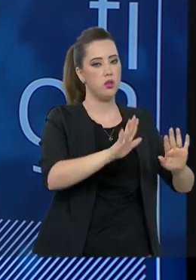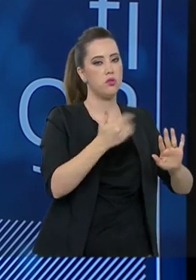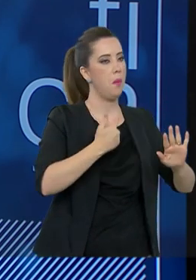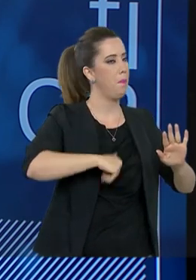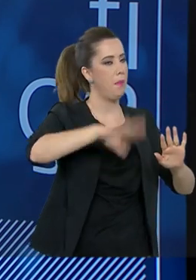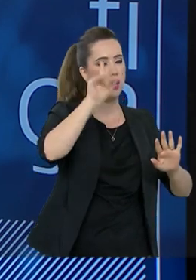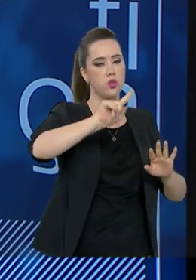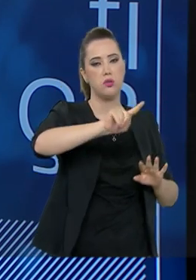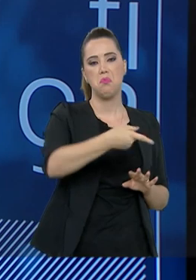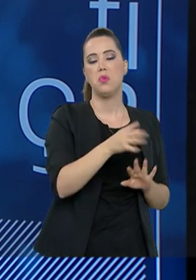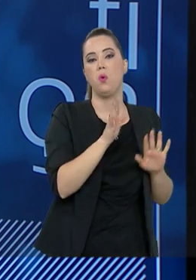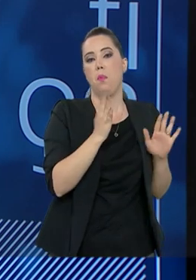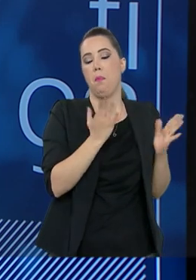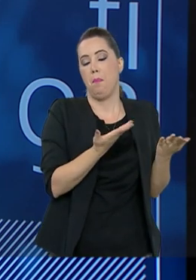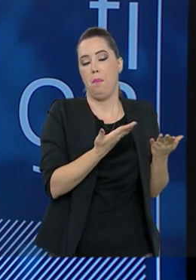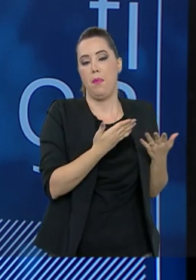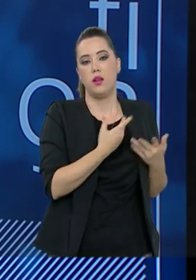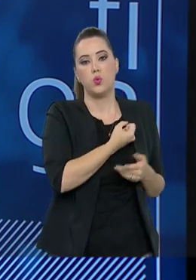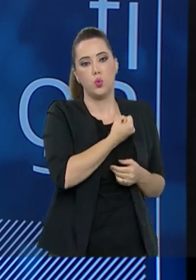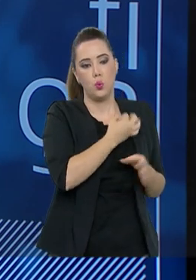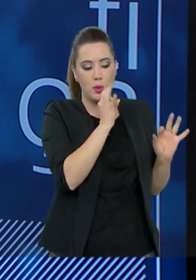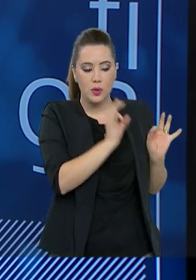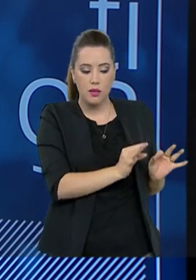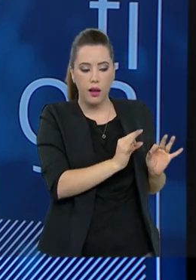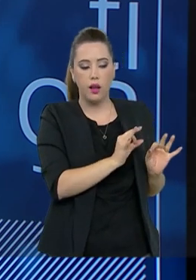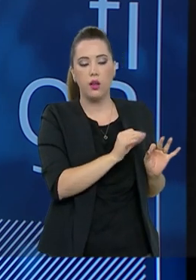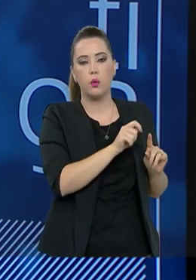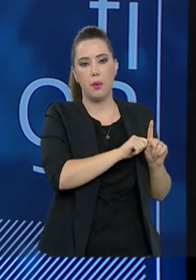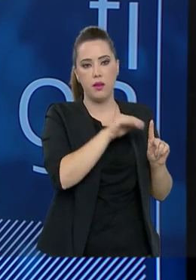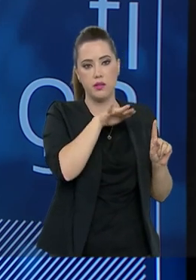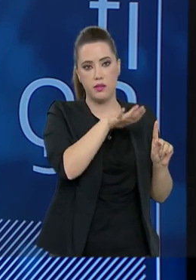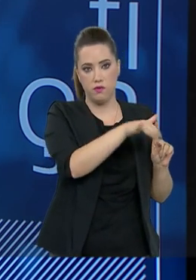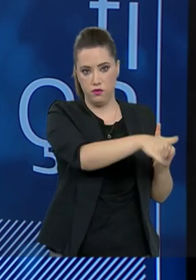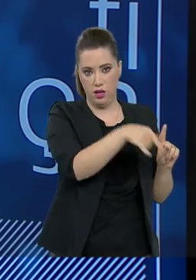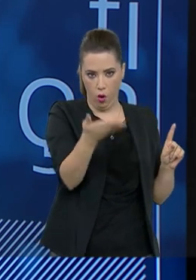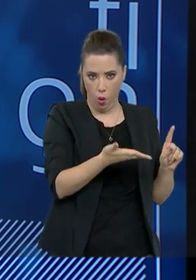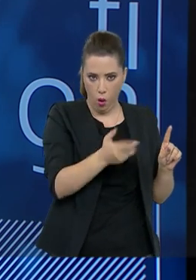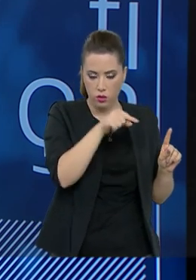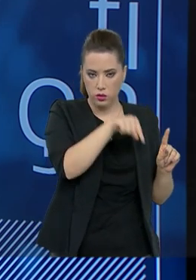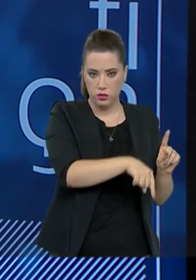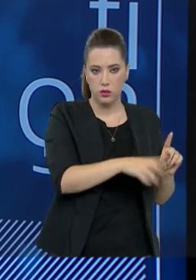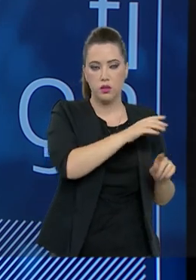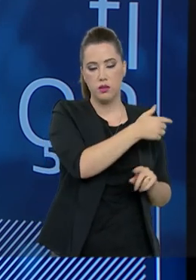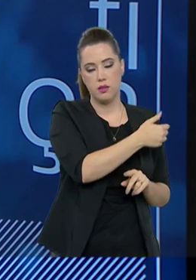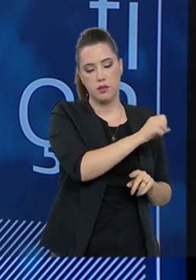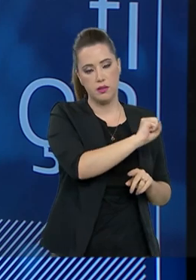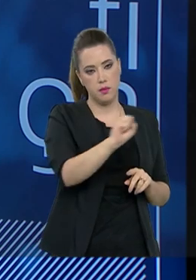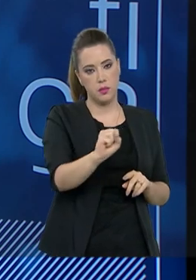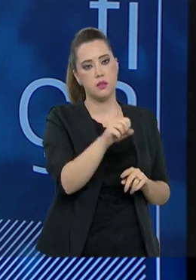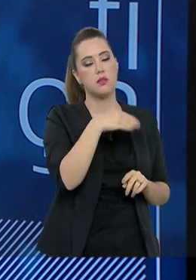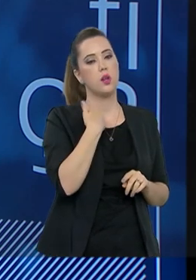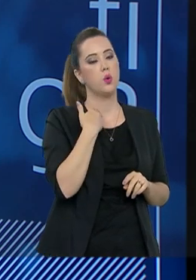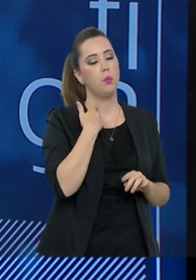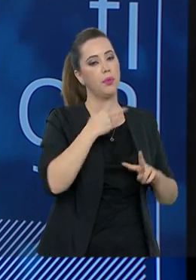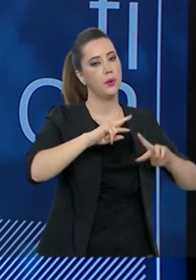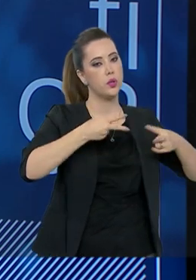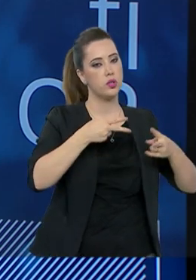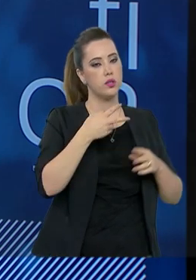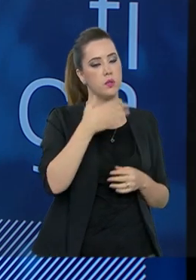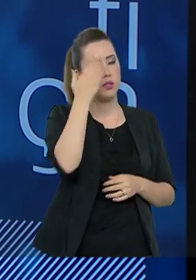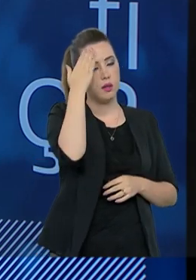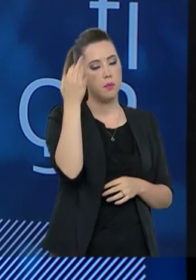saberemos agora no final do mês, quando será publicado o próximo relatório semestral da Rede Integrada de Banco de Perfil Genético para dizer